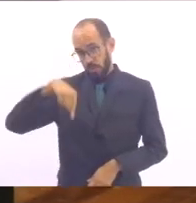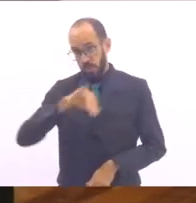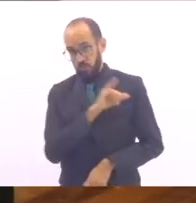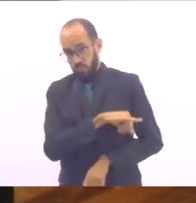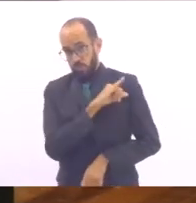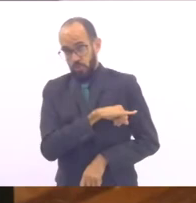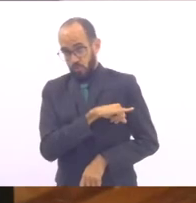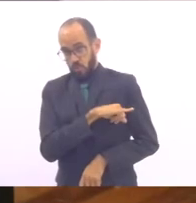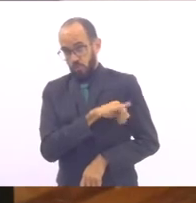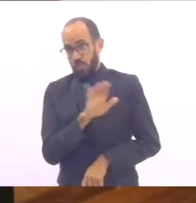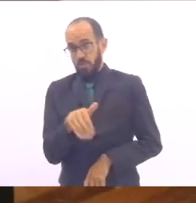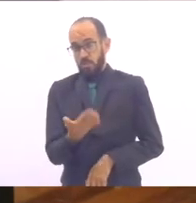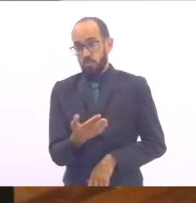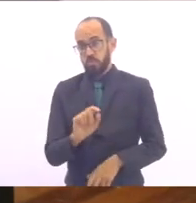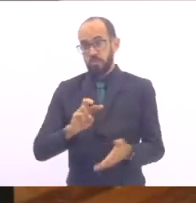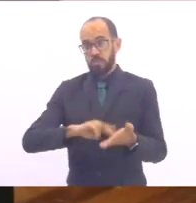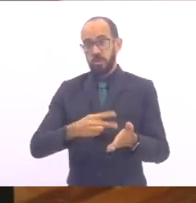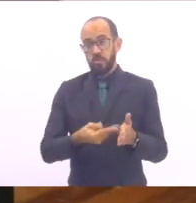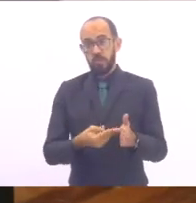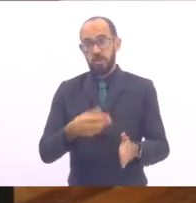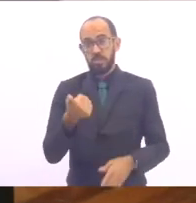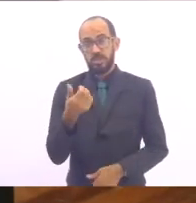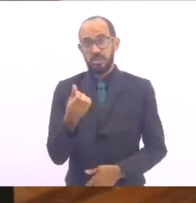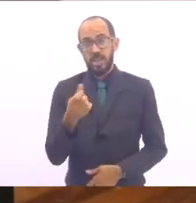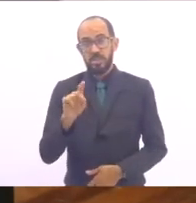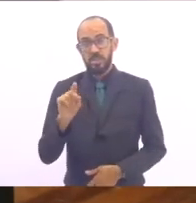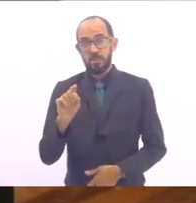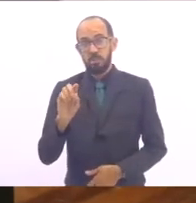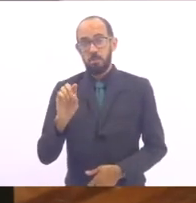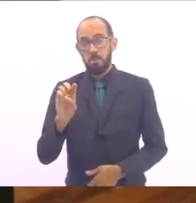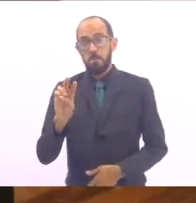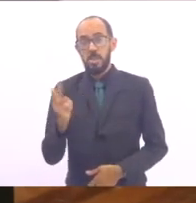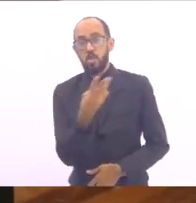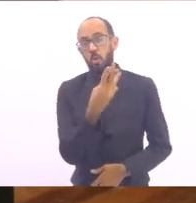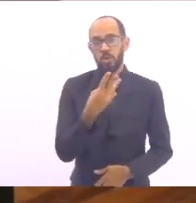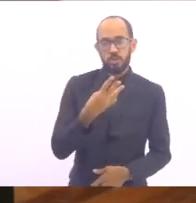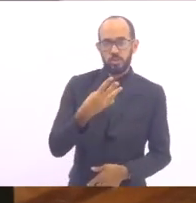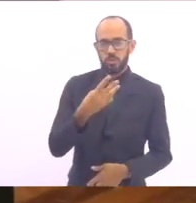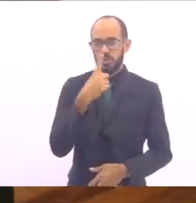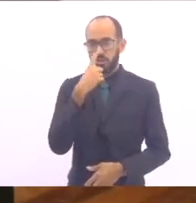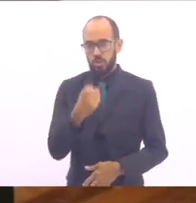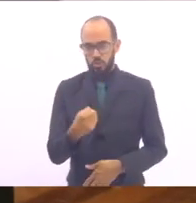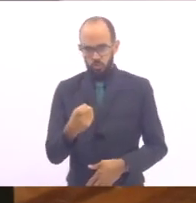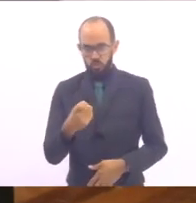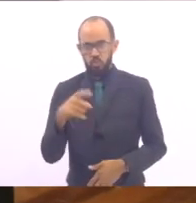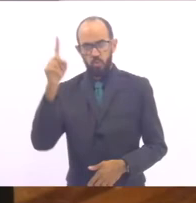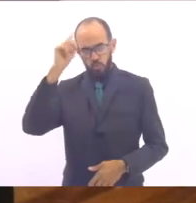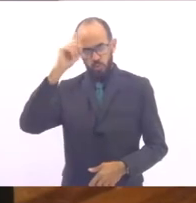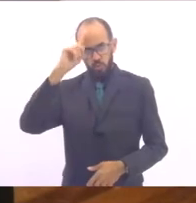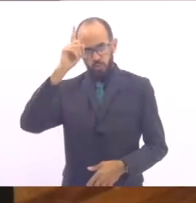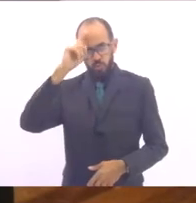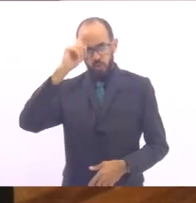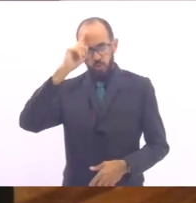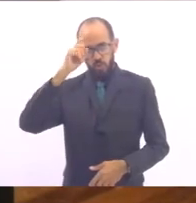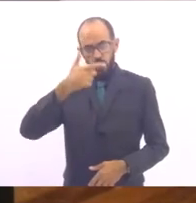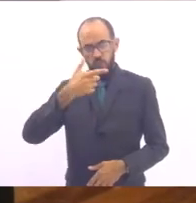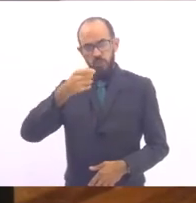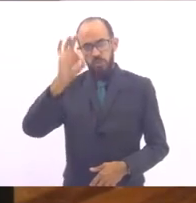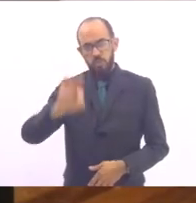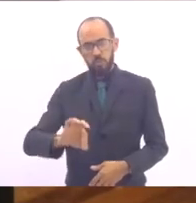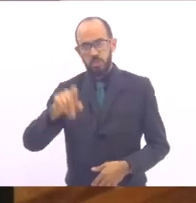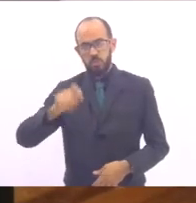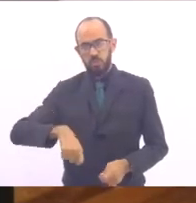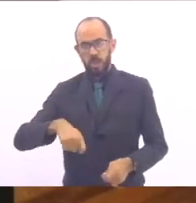temos 16 mil toneladas dia no estado, a 1 quilo. 20-25% disso é resíduo